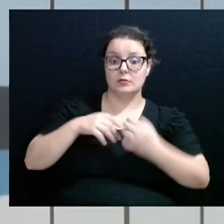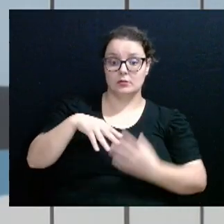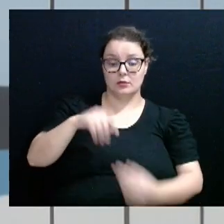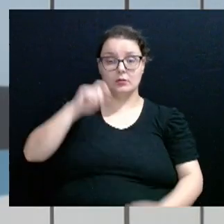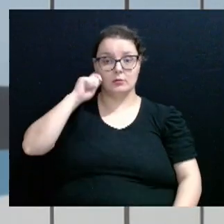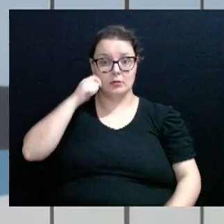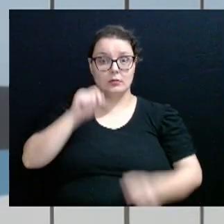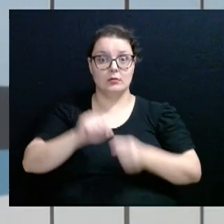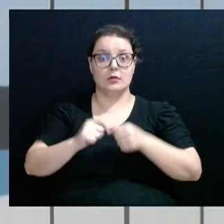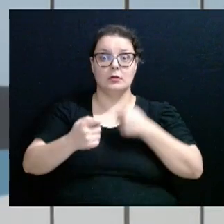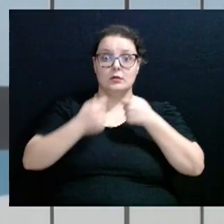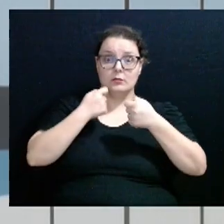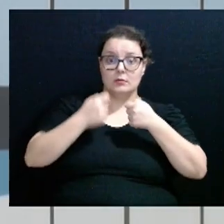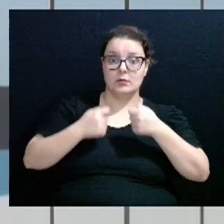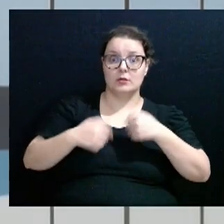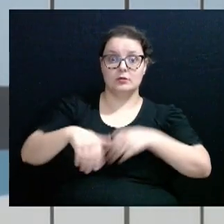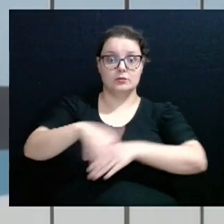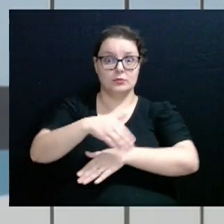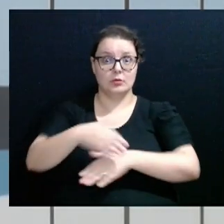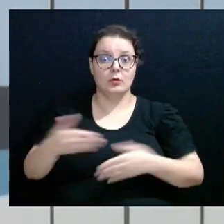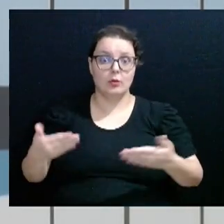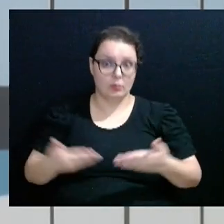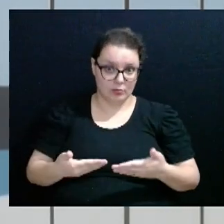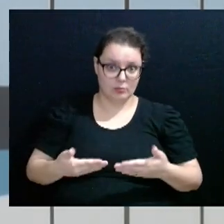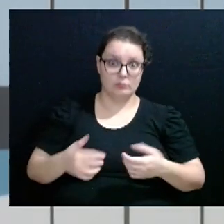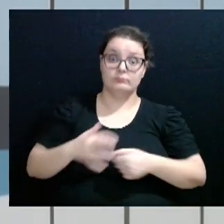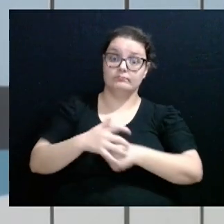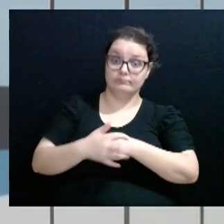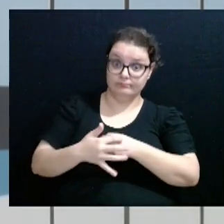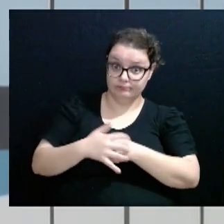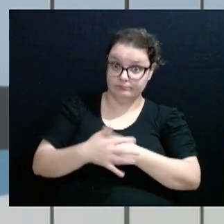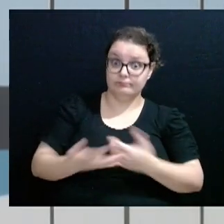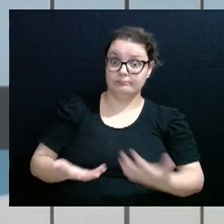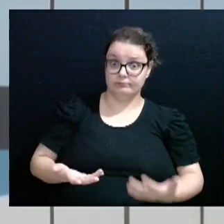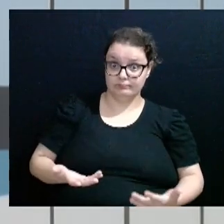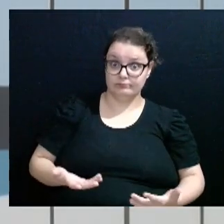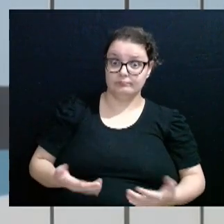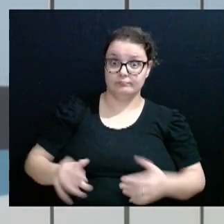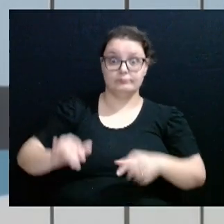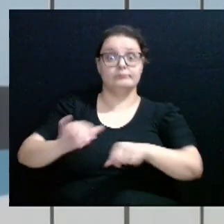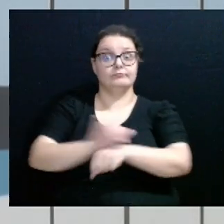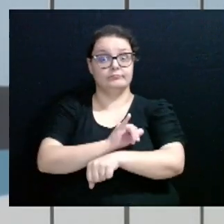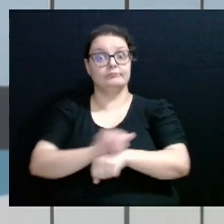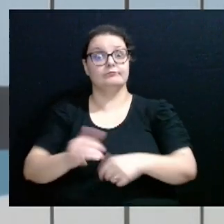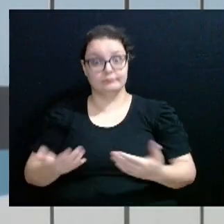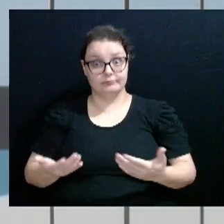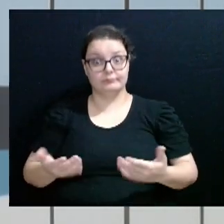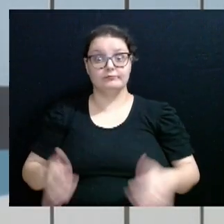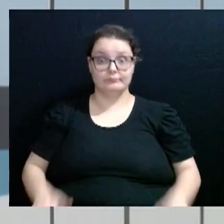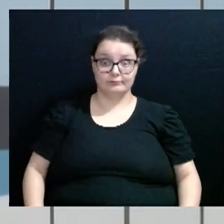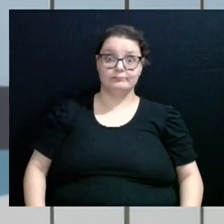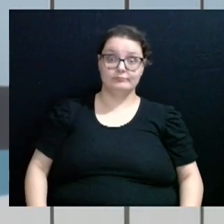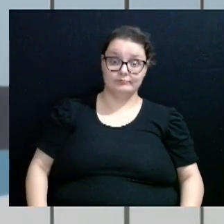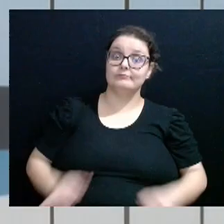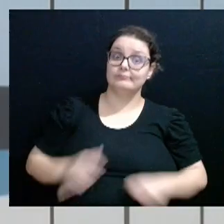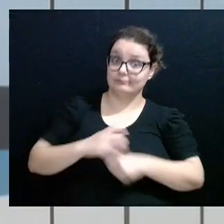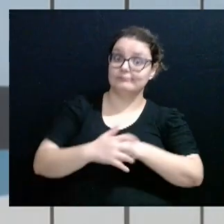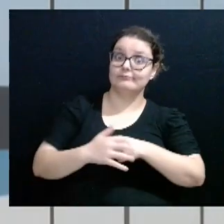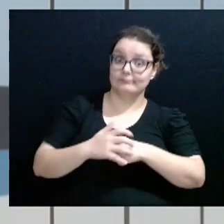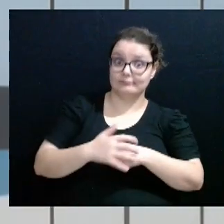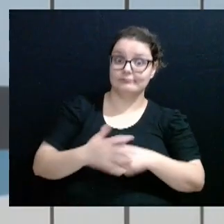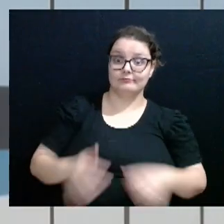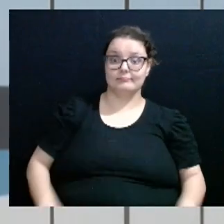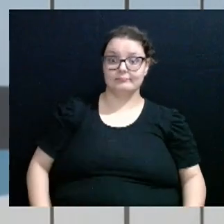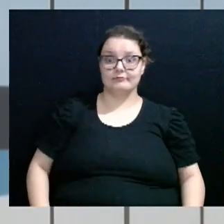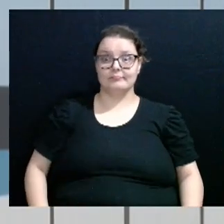rua. Hoje, com o digital e ferramentas digitais, as pessoas têm essa